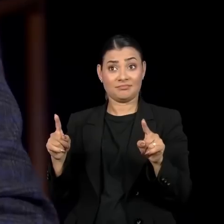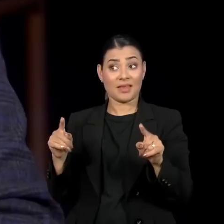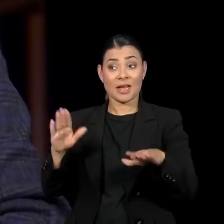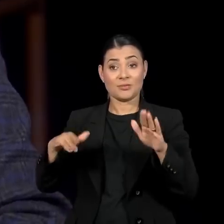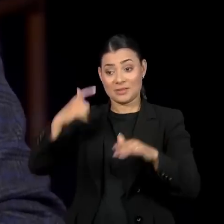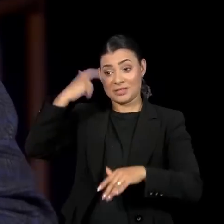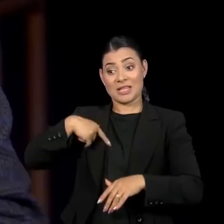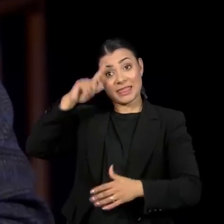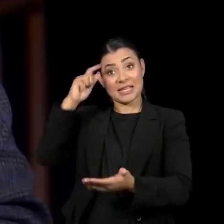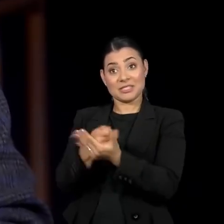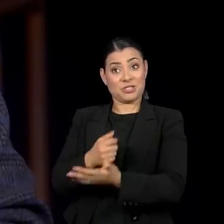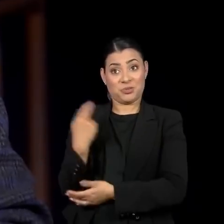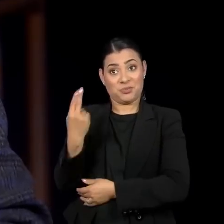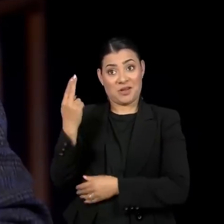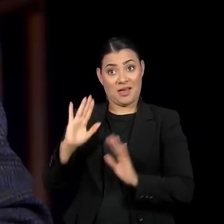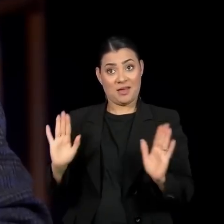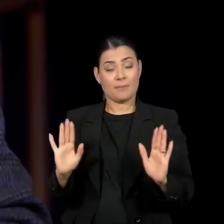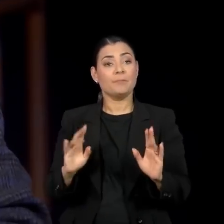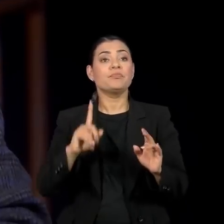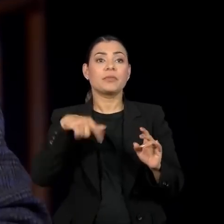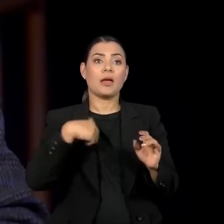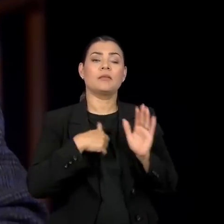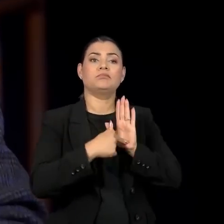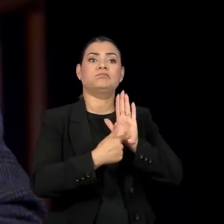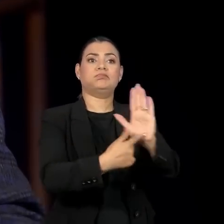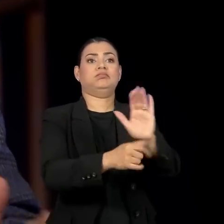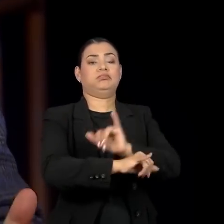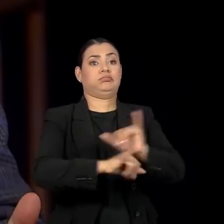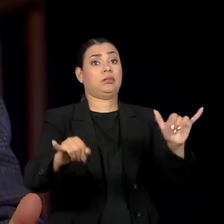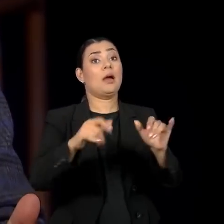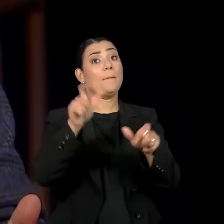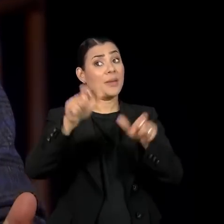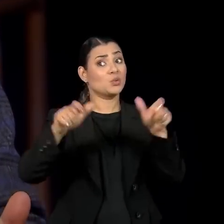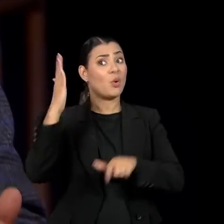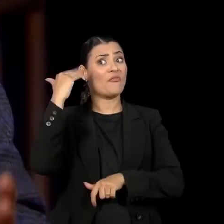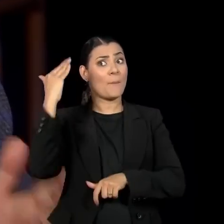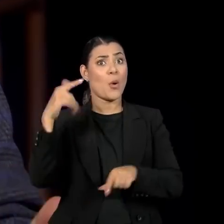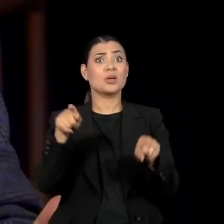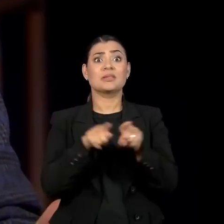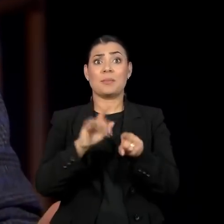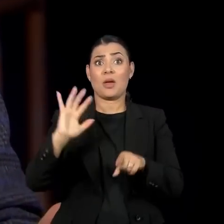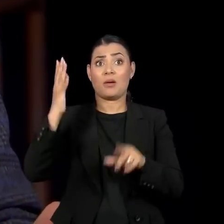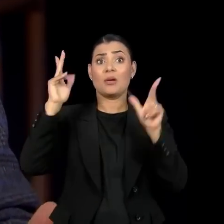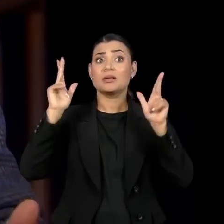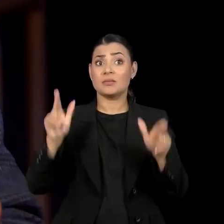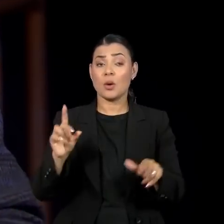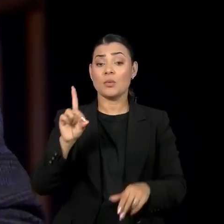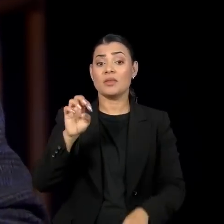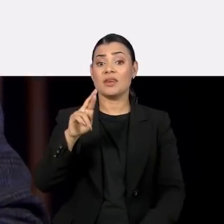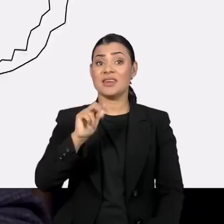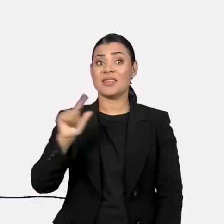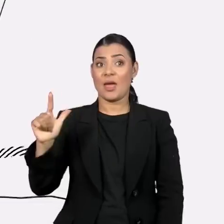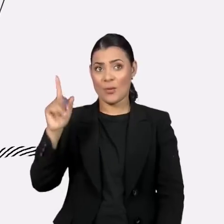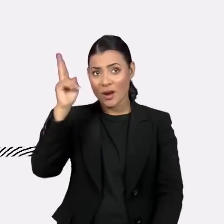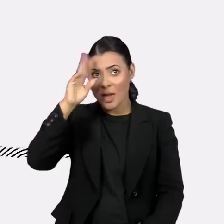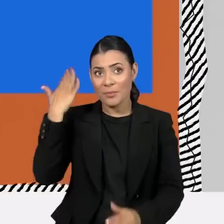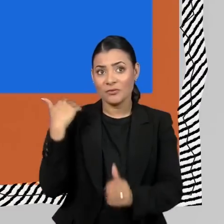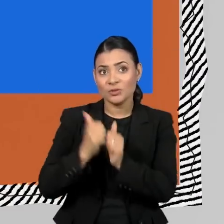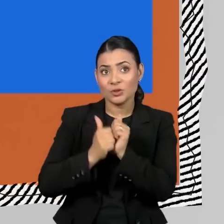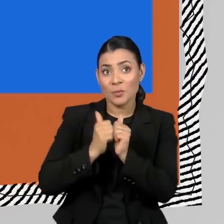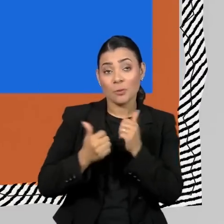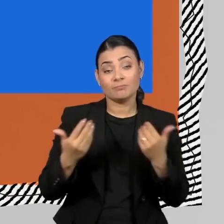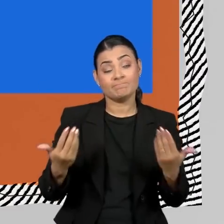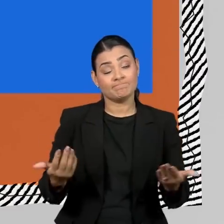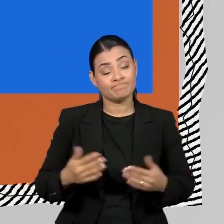condições disso. infelizmente, é um dado da tragédia que nós estamos vendo, É, inclusive com pessoas muito conhecidas, como o exato, Daniel Alves, né? exato. O que que